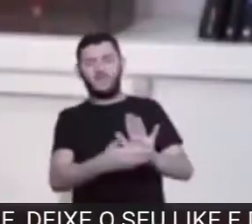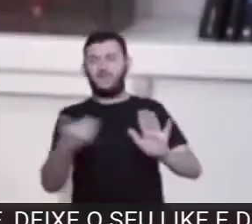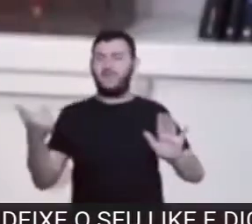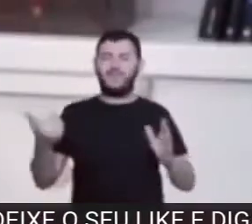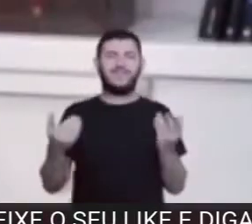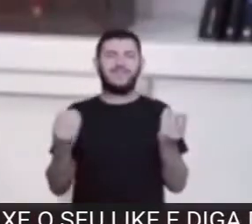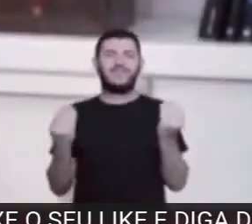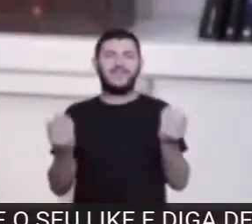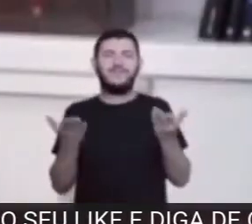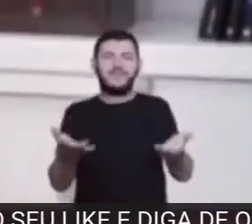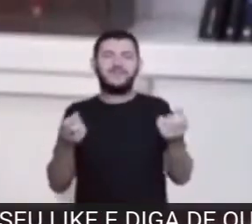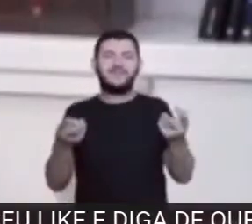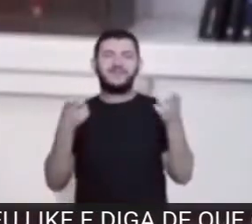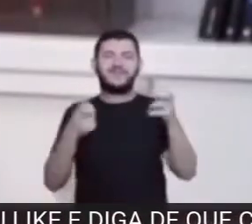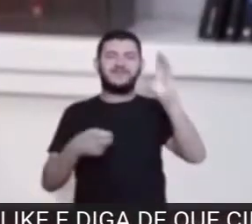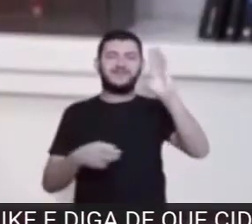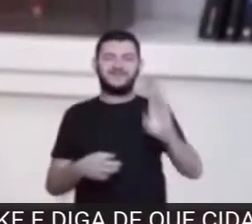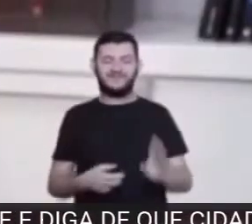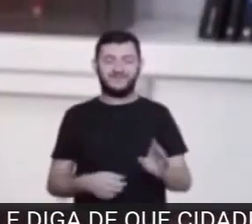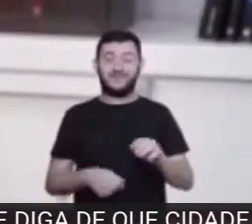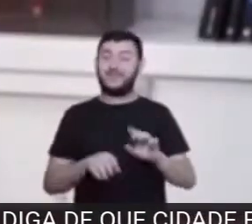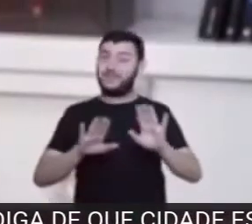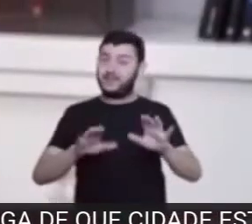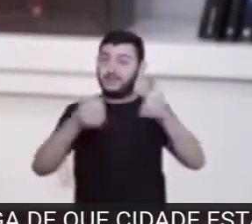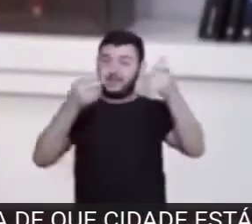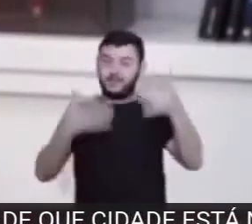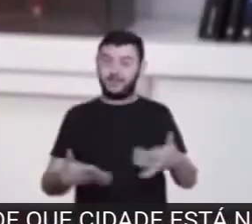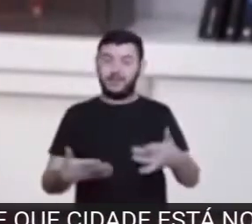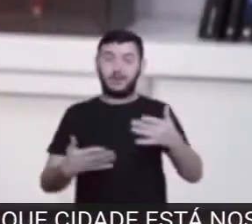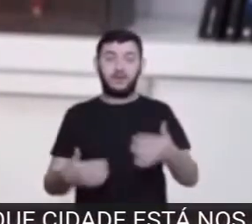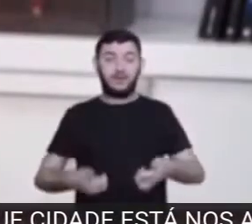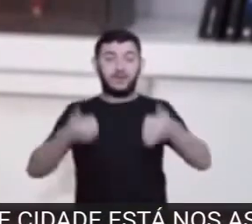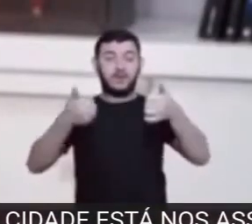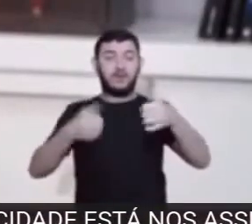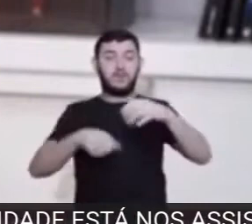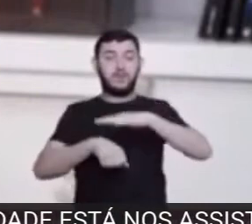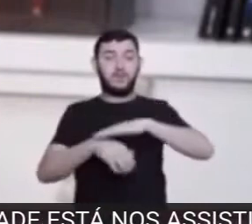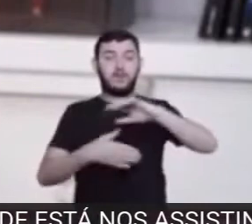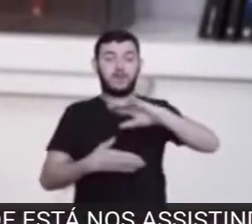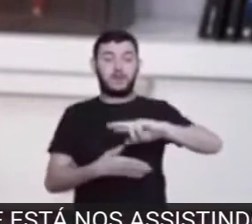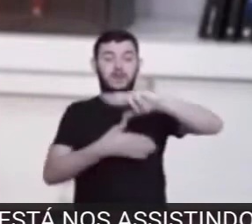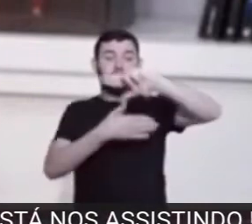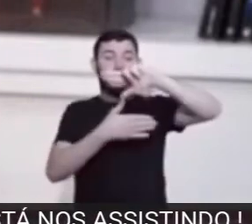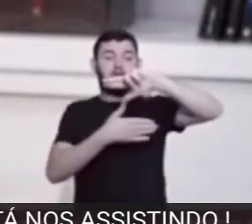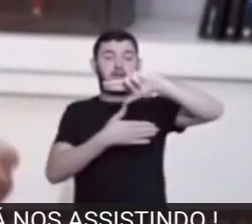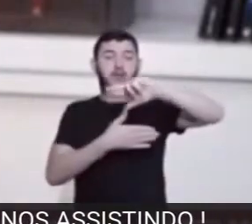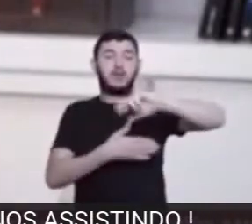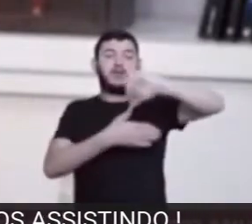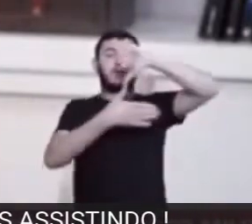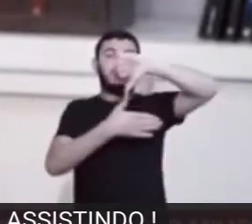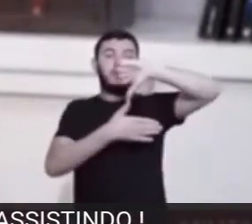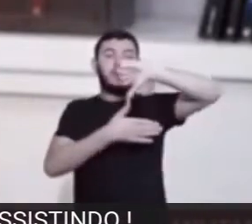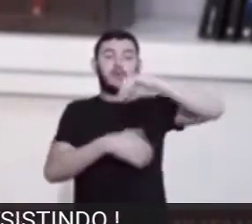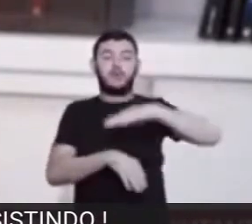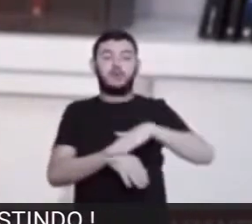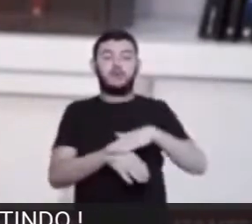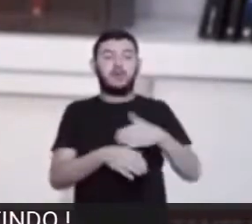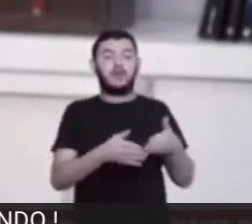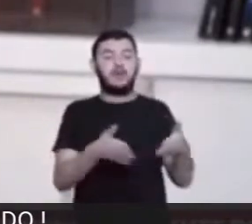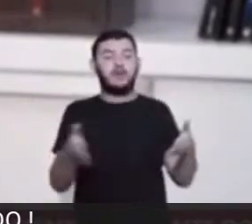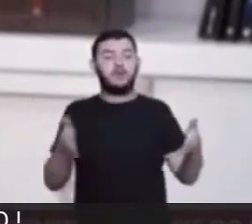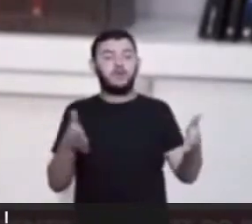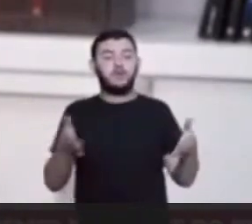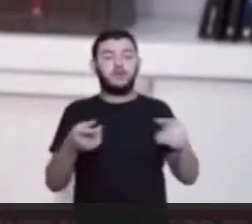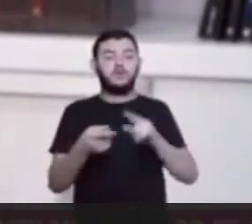melhor momento da América Latina e, sobretudo, da América do Sul foi no período Lula, Chávez, Kirchner,